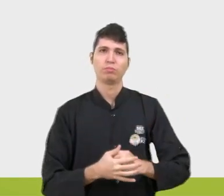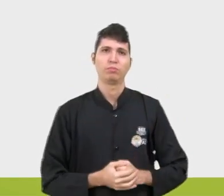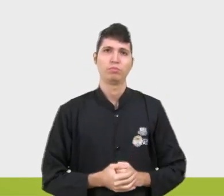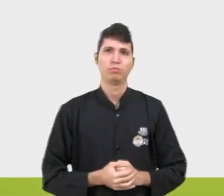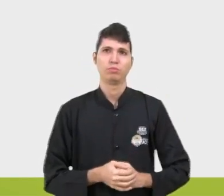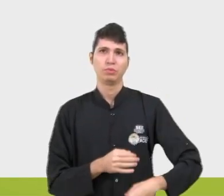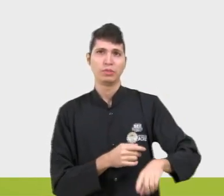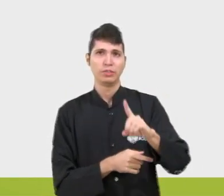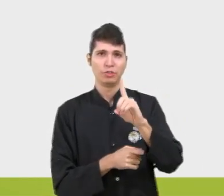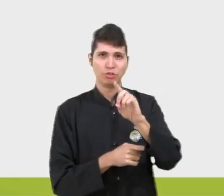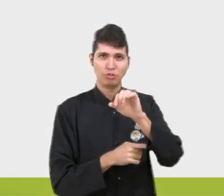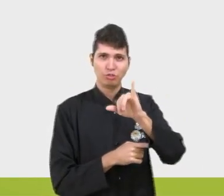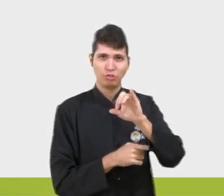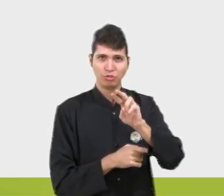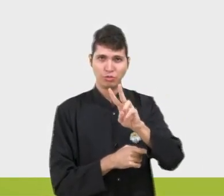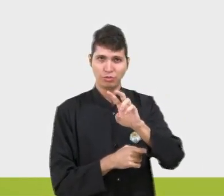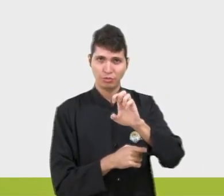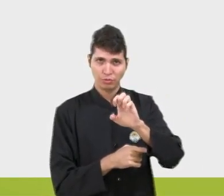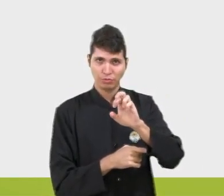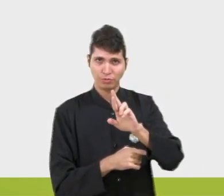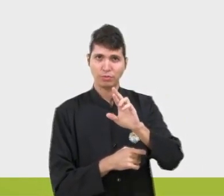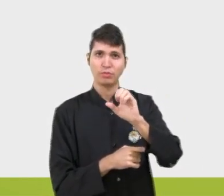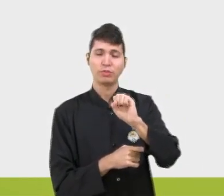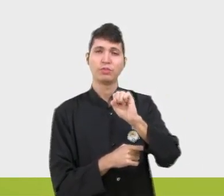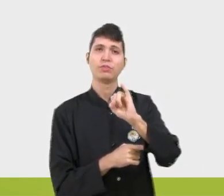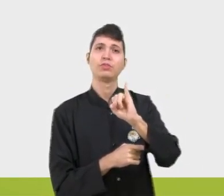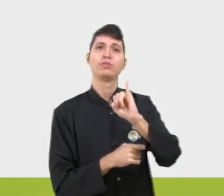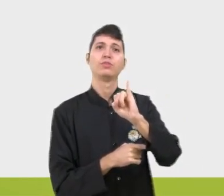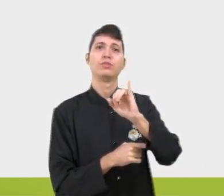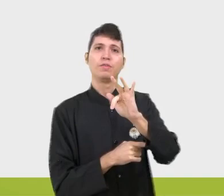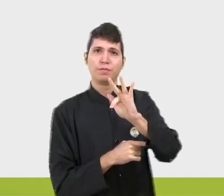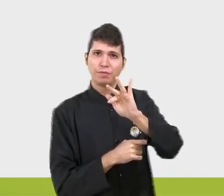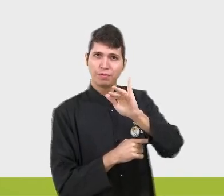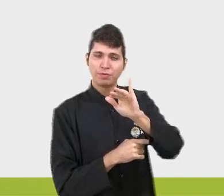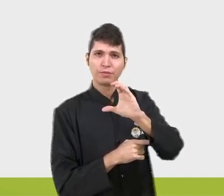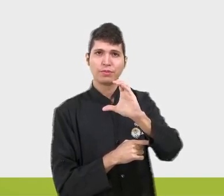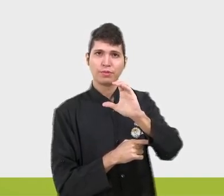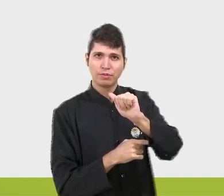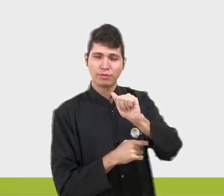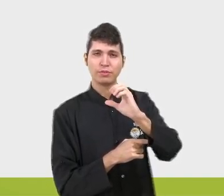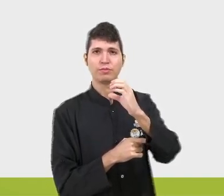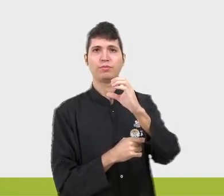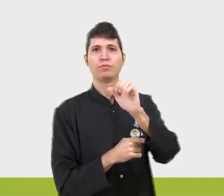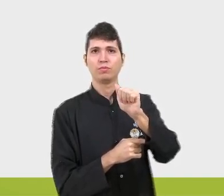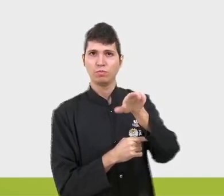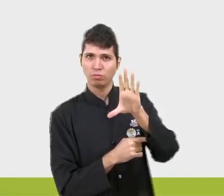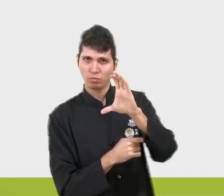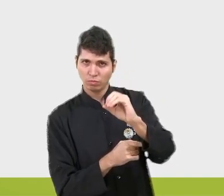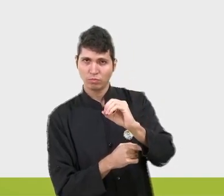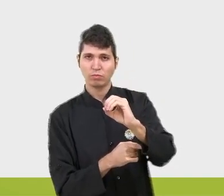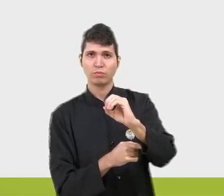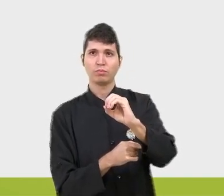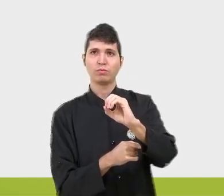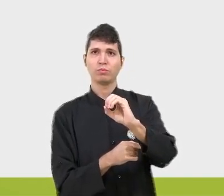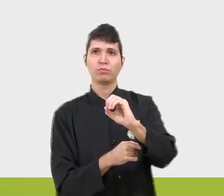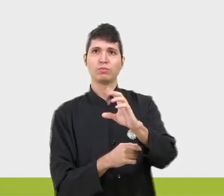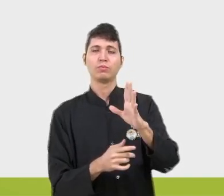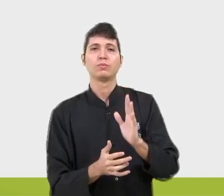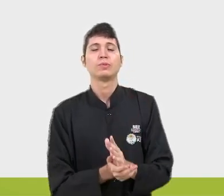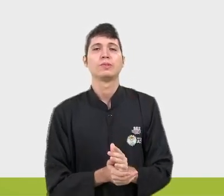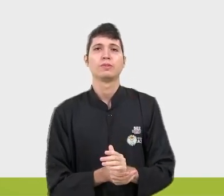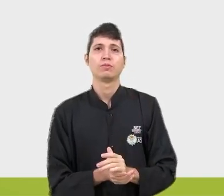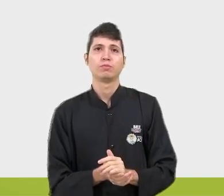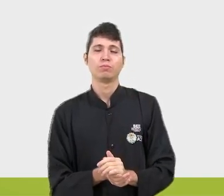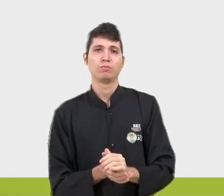de você utilizar um conectivo que seja adequado, você tem que utilizar das mais formas variadas. Você não vai colocar, por